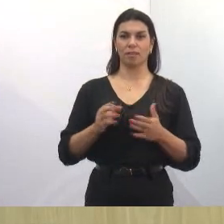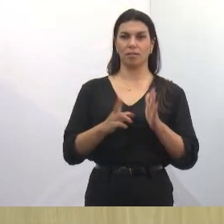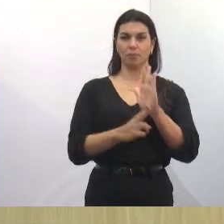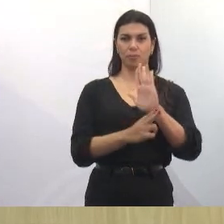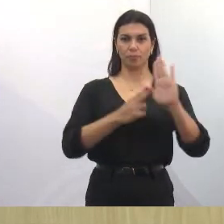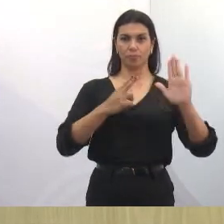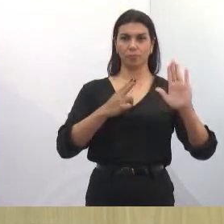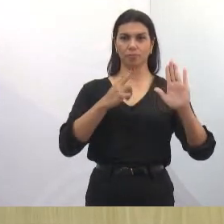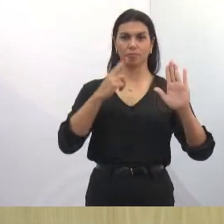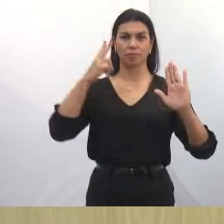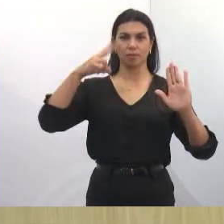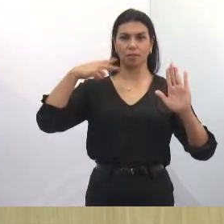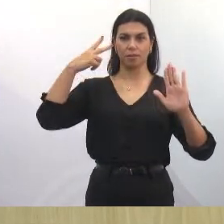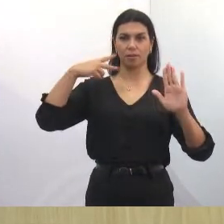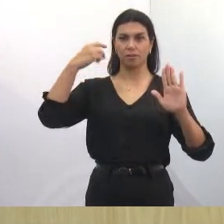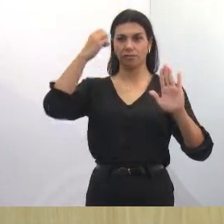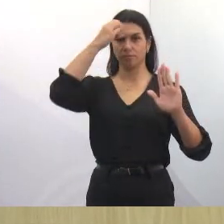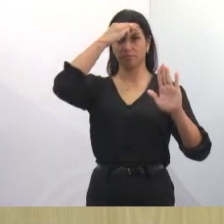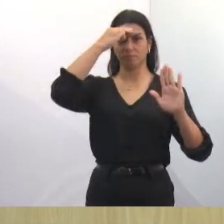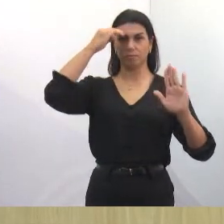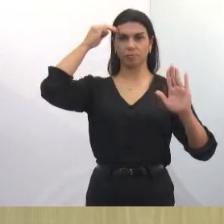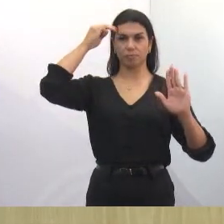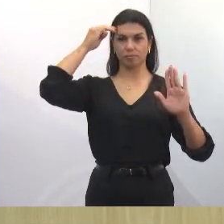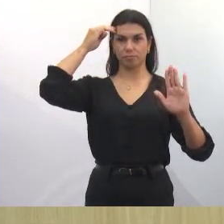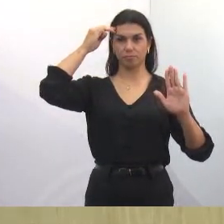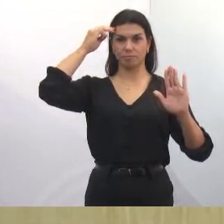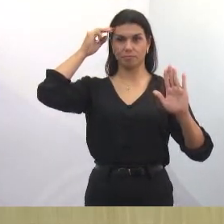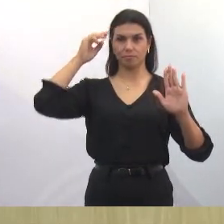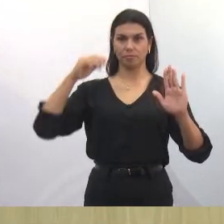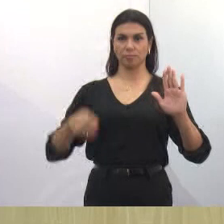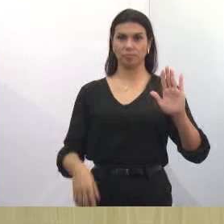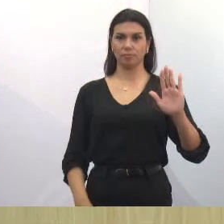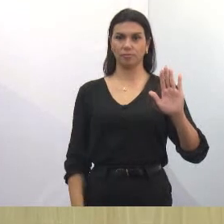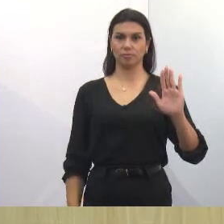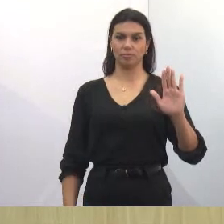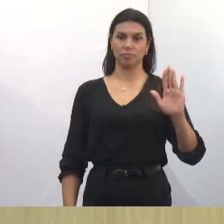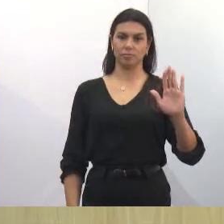Autoria, vereadora Maria Amélia.